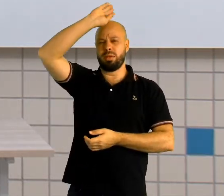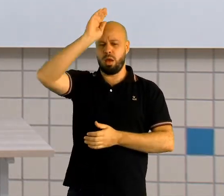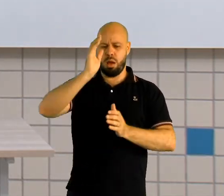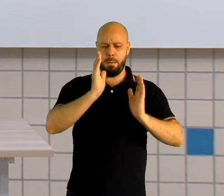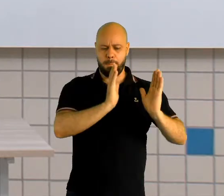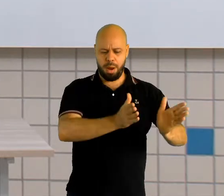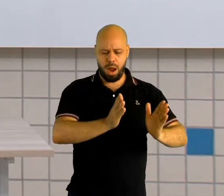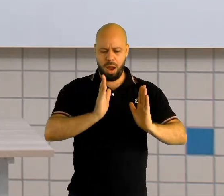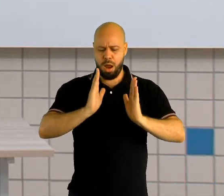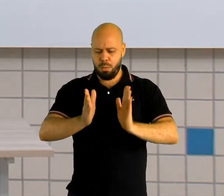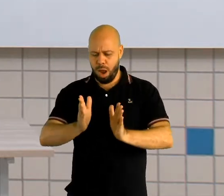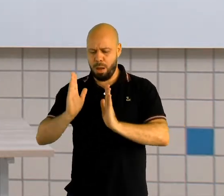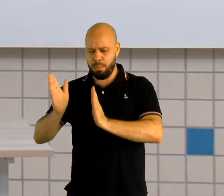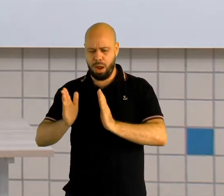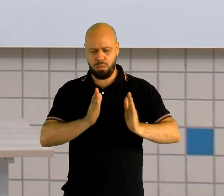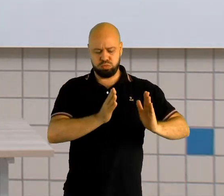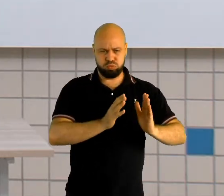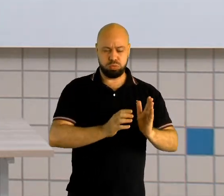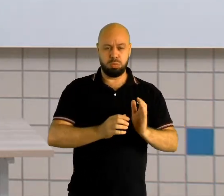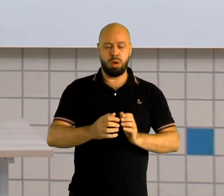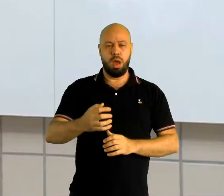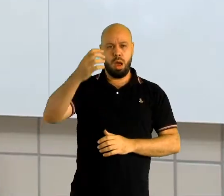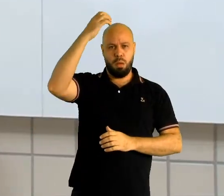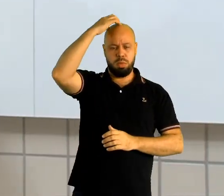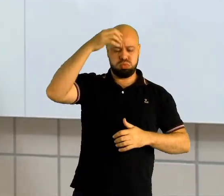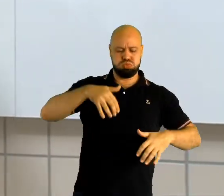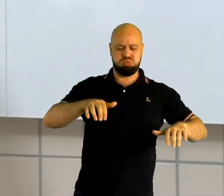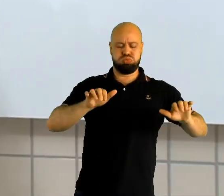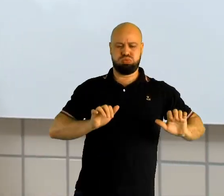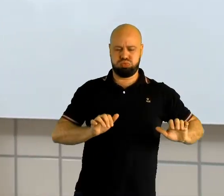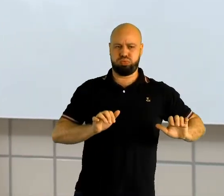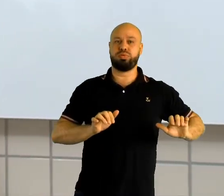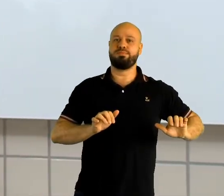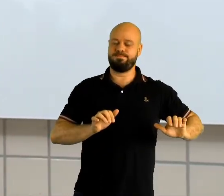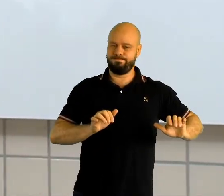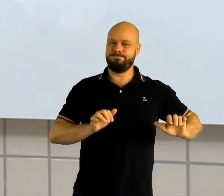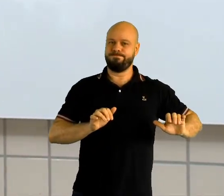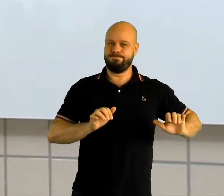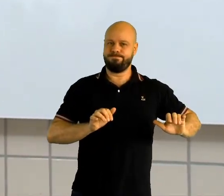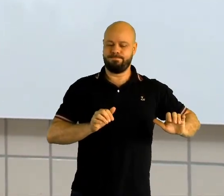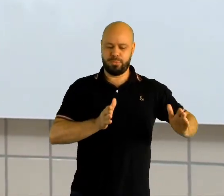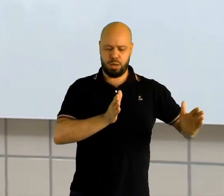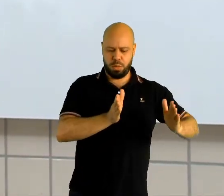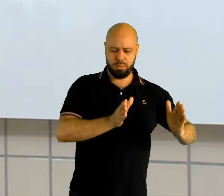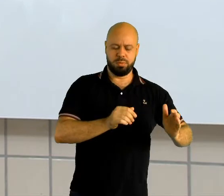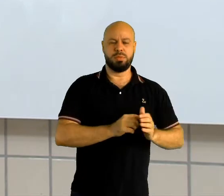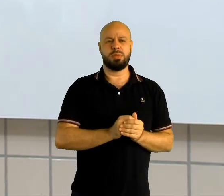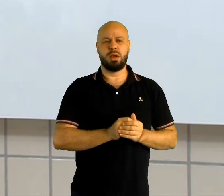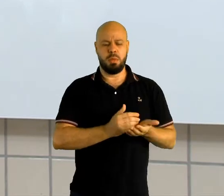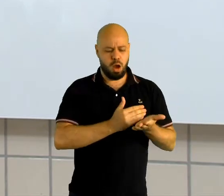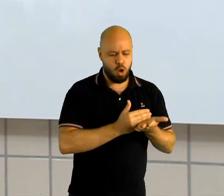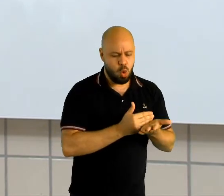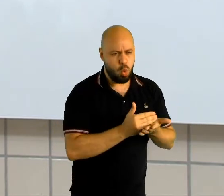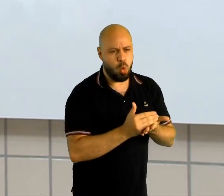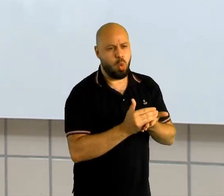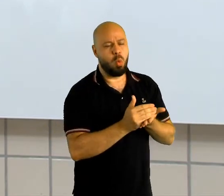tá? A fase da monarquia, que é quando praticamente há a fundação de